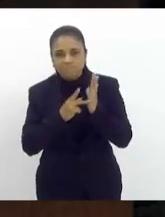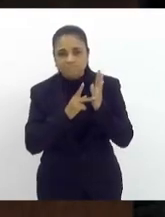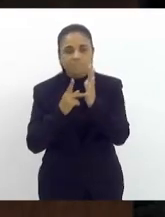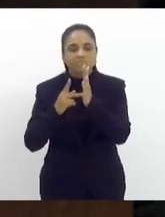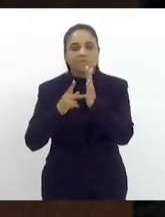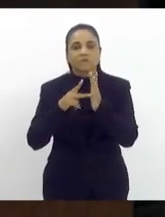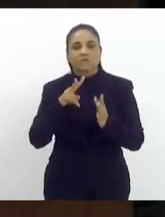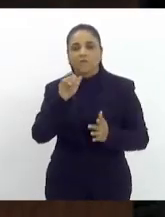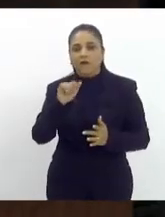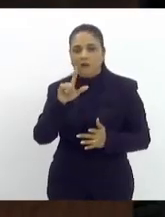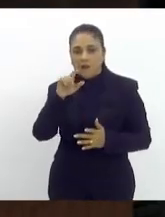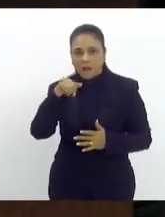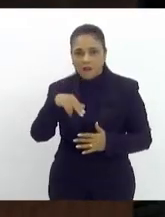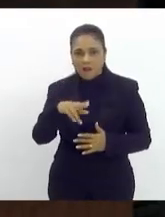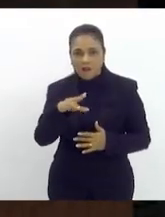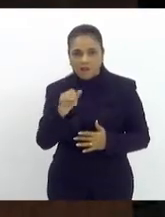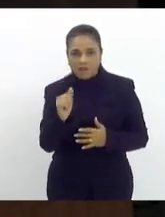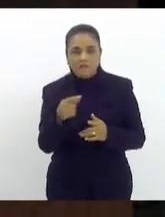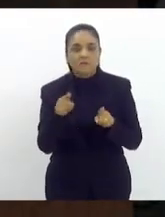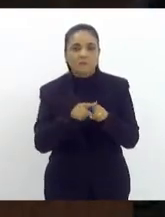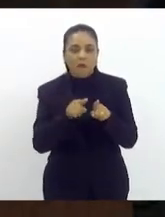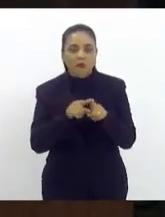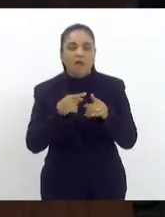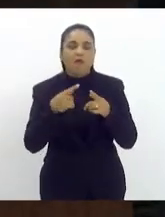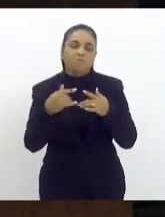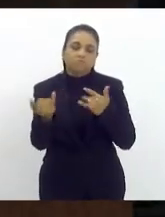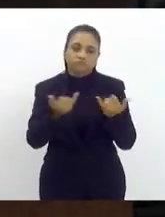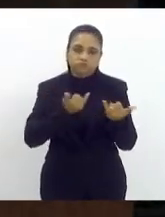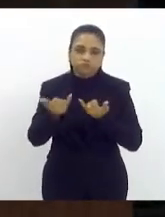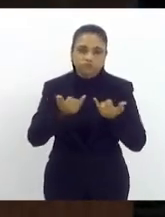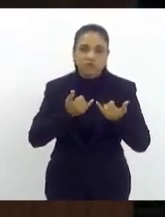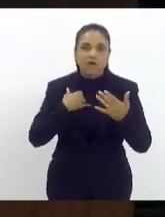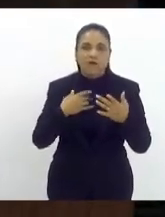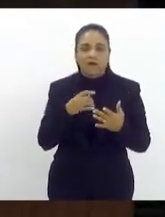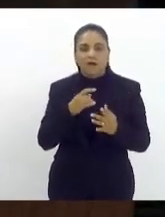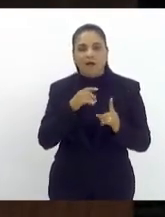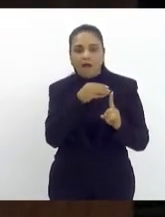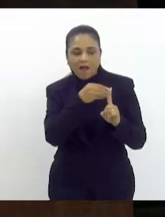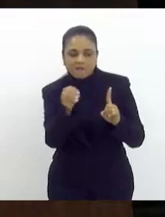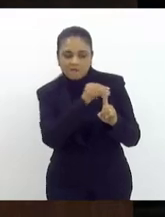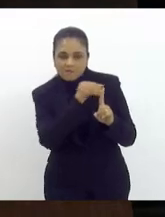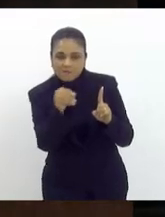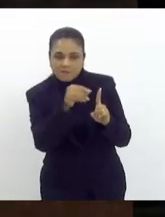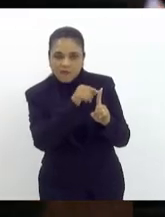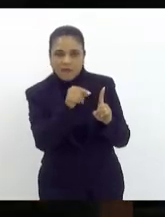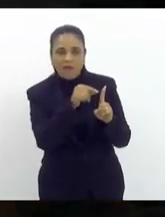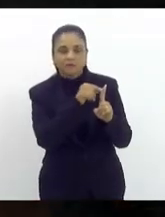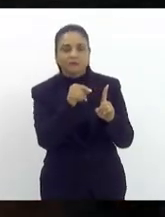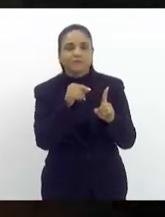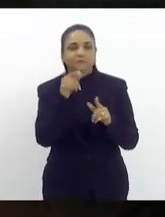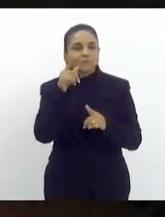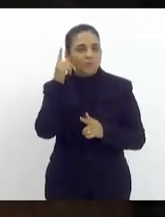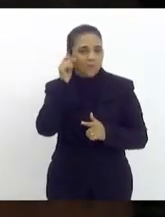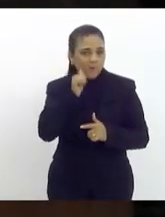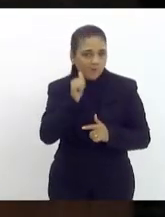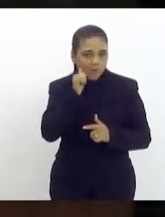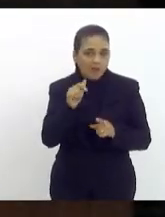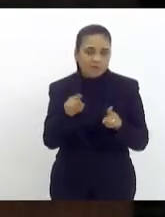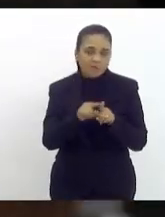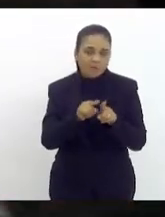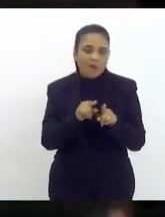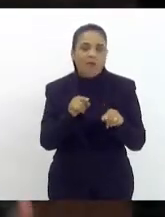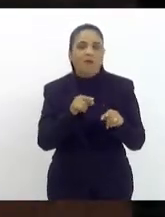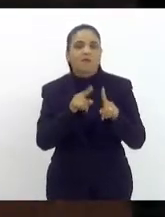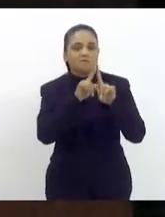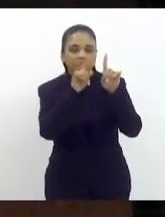ouviu relatos de aumentos de casos de assédio. O nosso mandato também está empenhado em obter informações da Prefeitura sobre as condições de trabalho desses